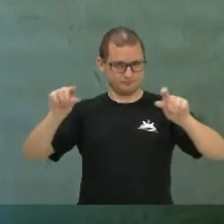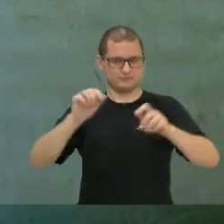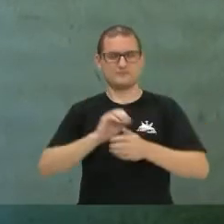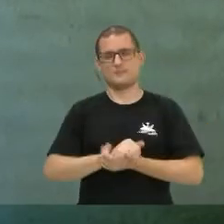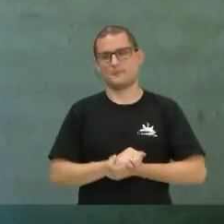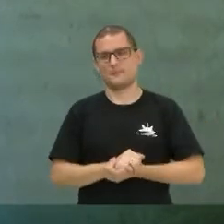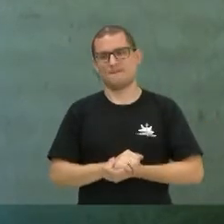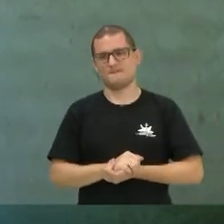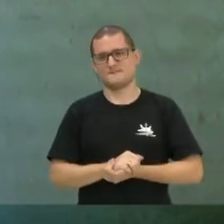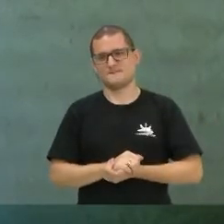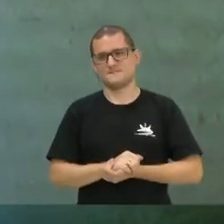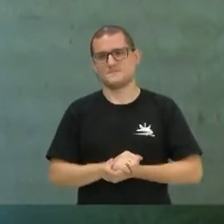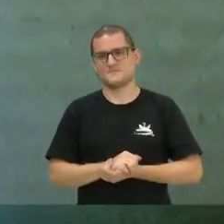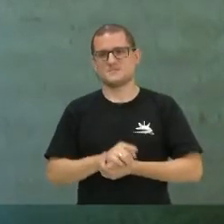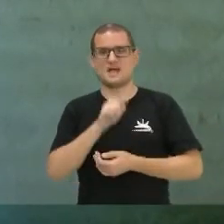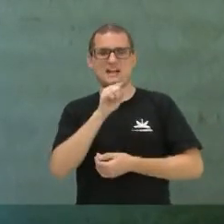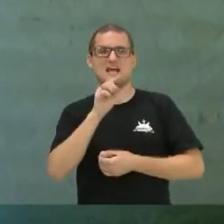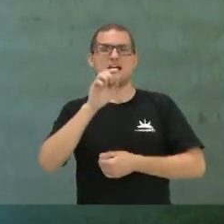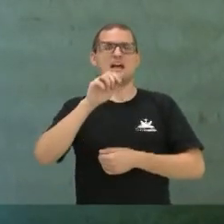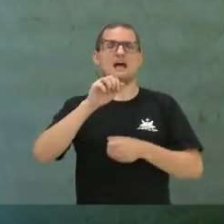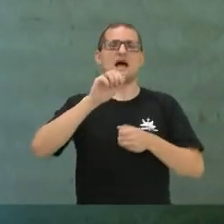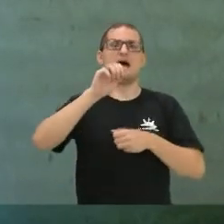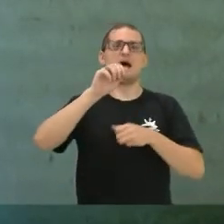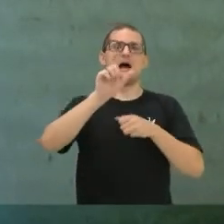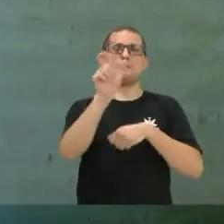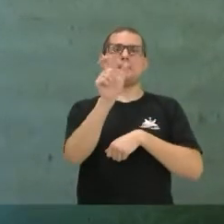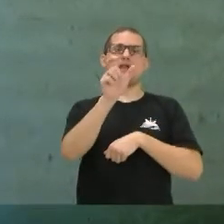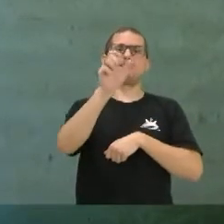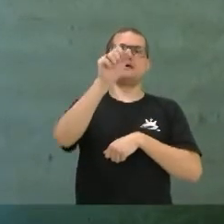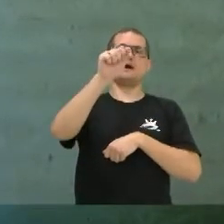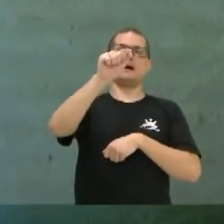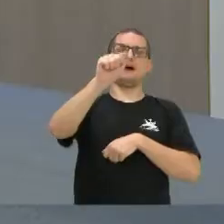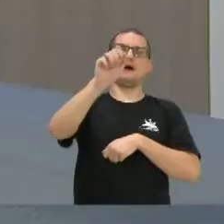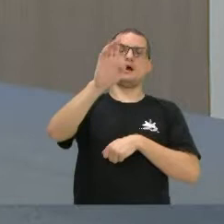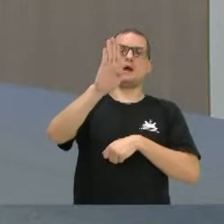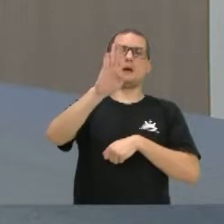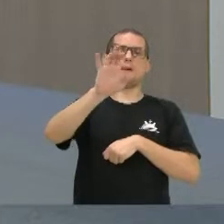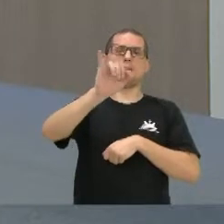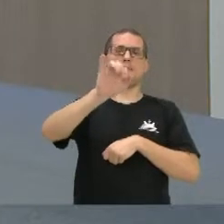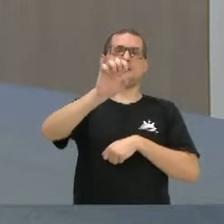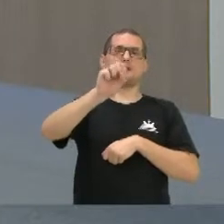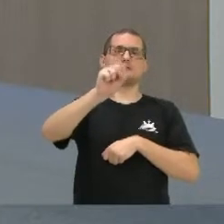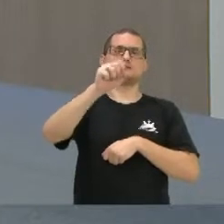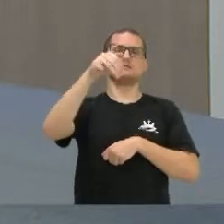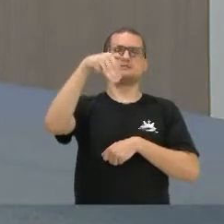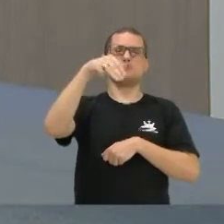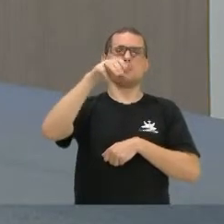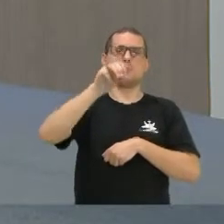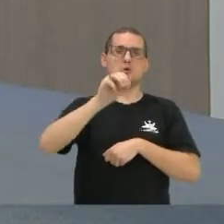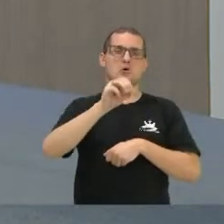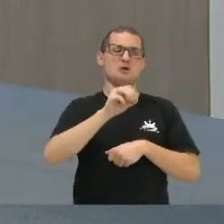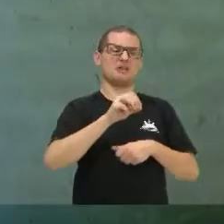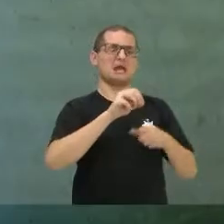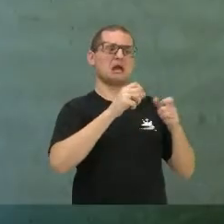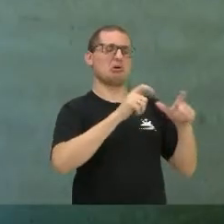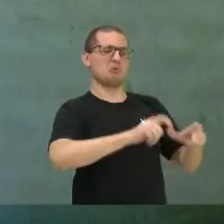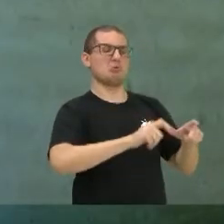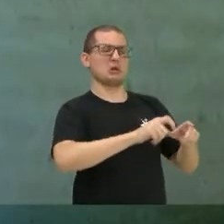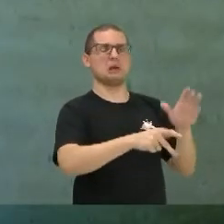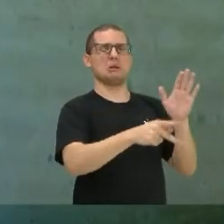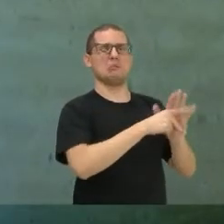abismo presidência que vem lá do fundo do abismo do fundo do mar chama de abismo residência dos demônios